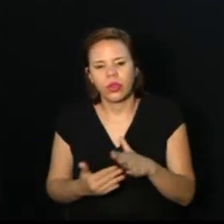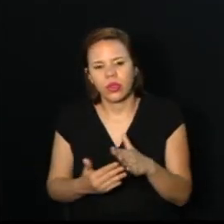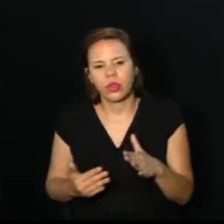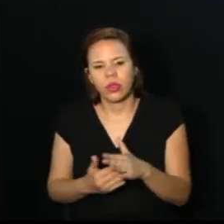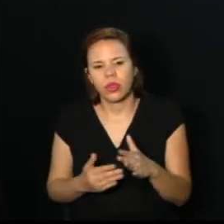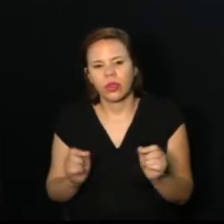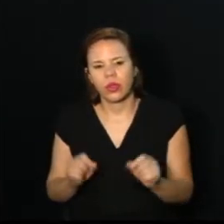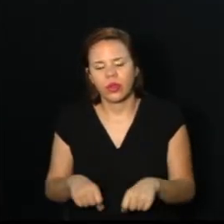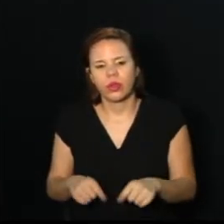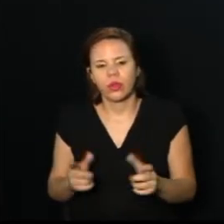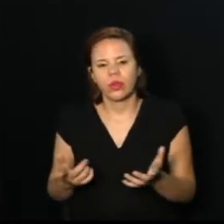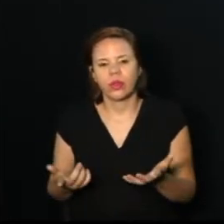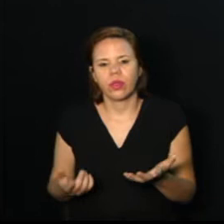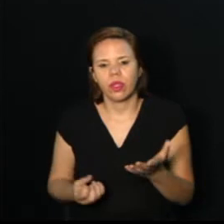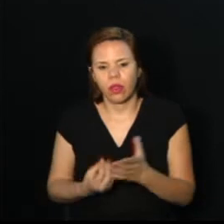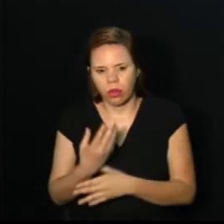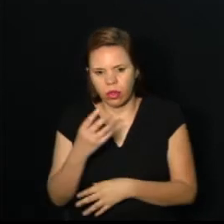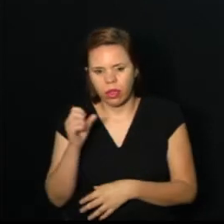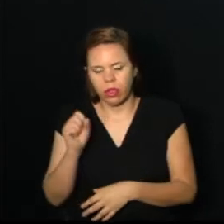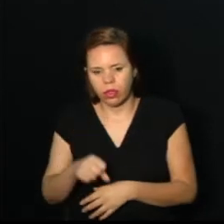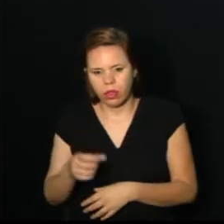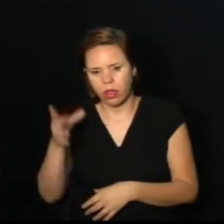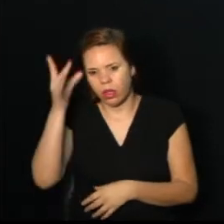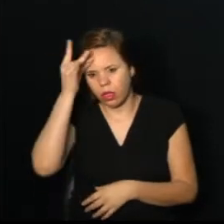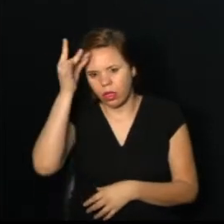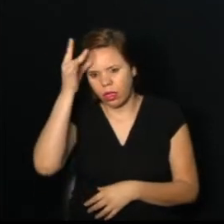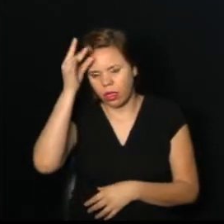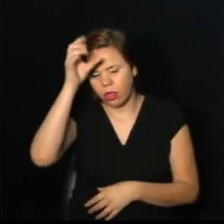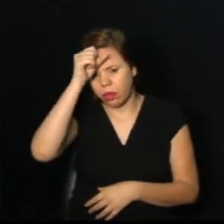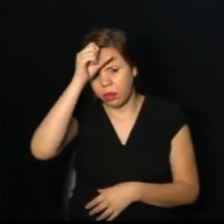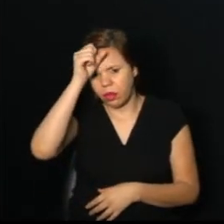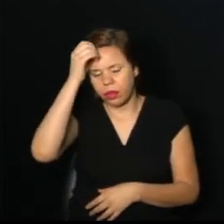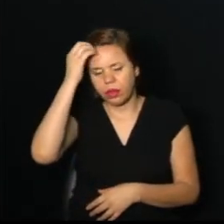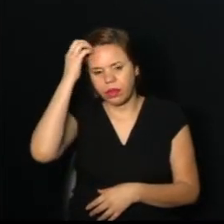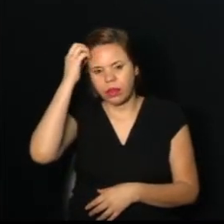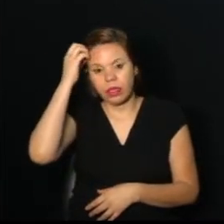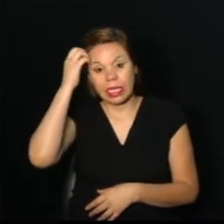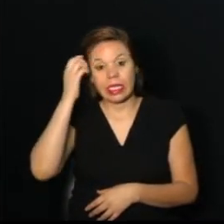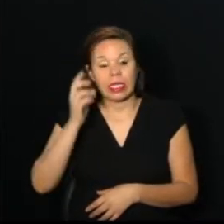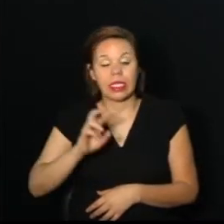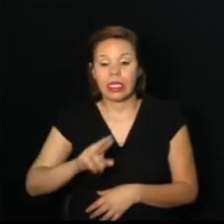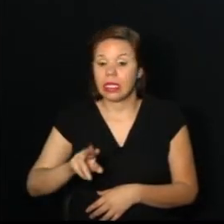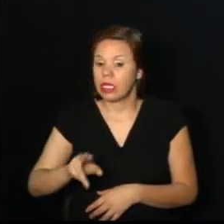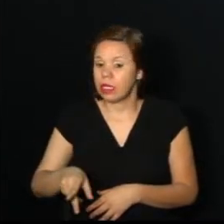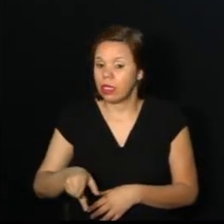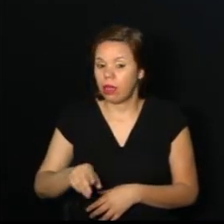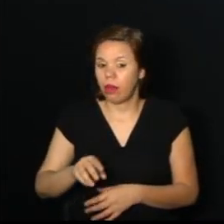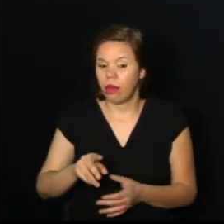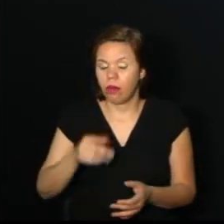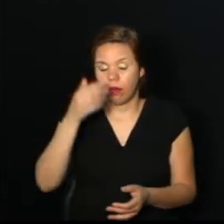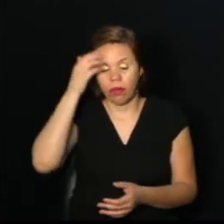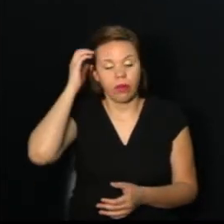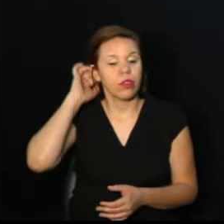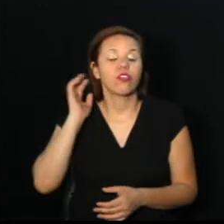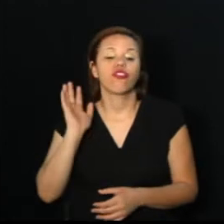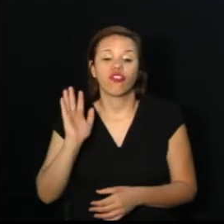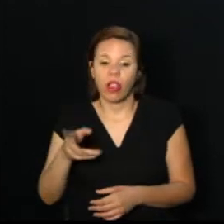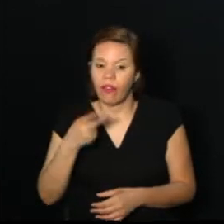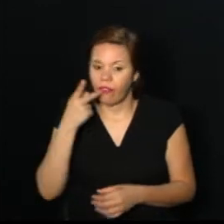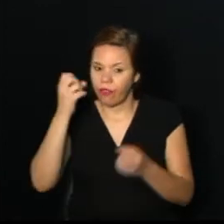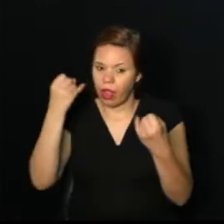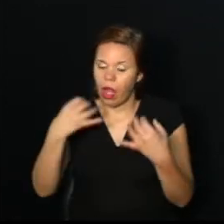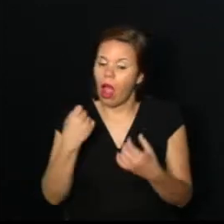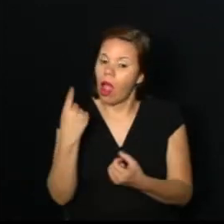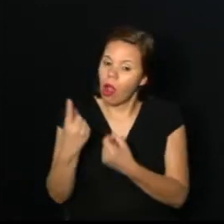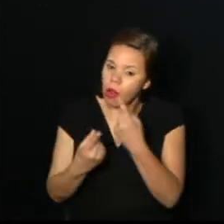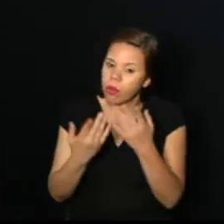problemas são distúrbios da aprendizagem? Não, como eu já falei. Algumas